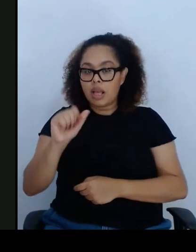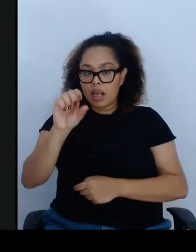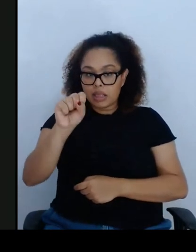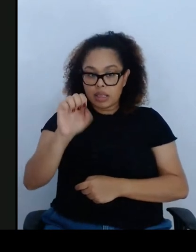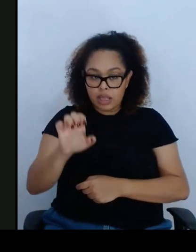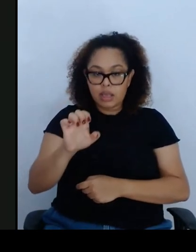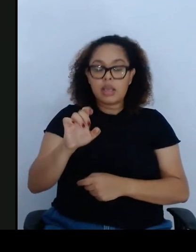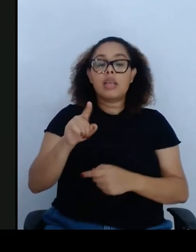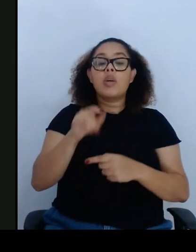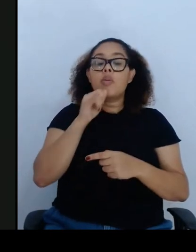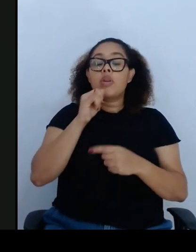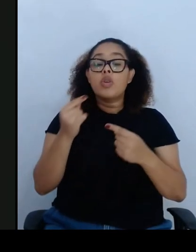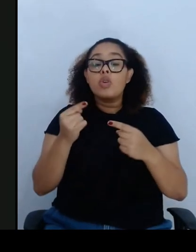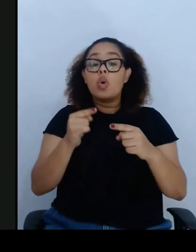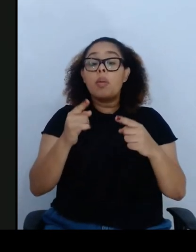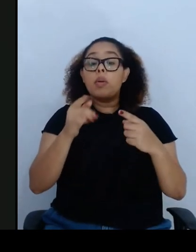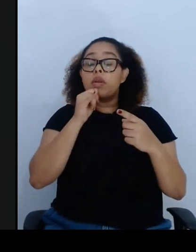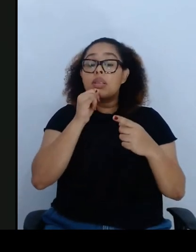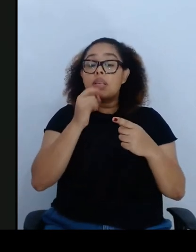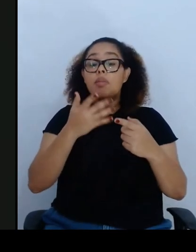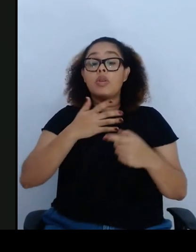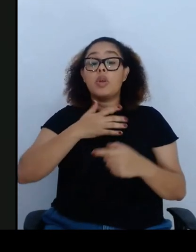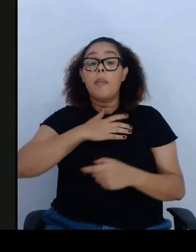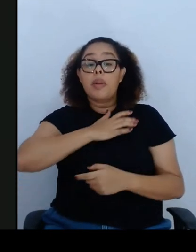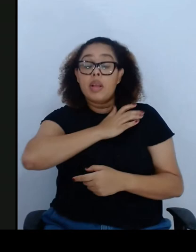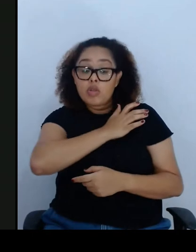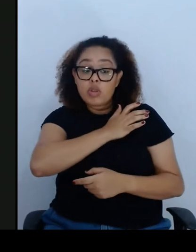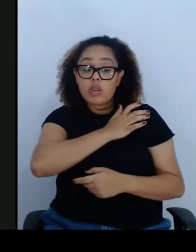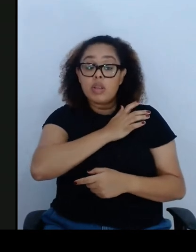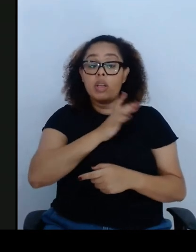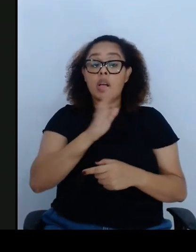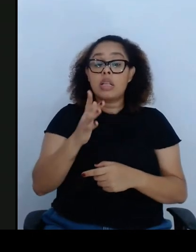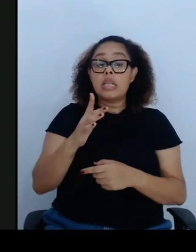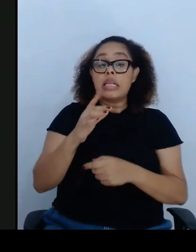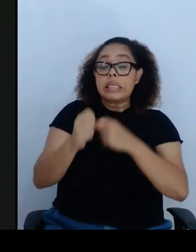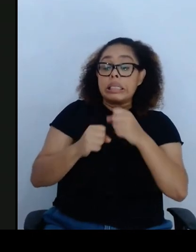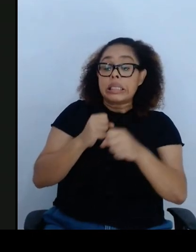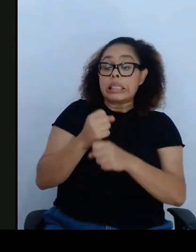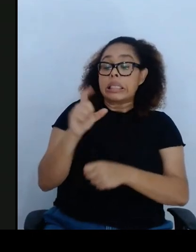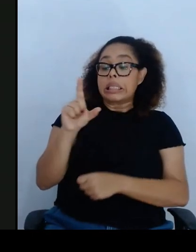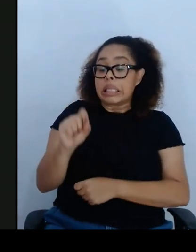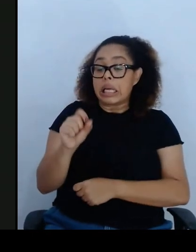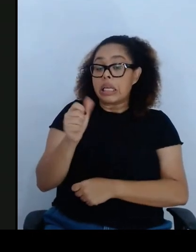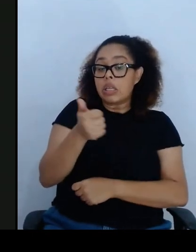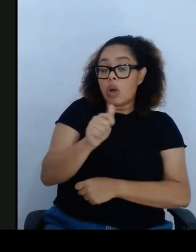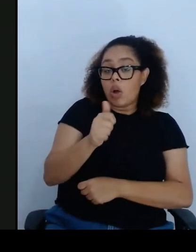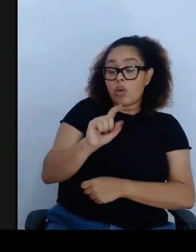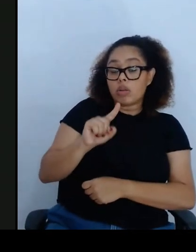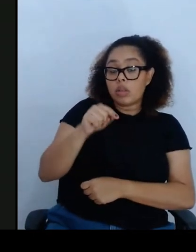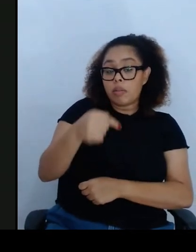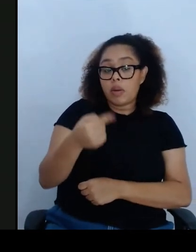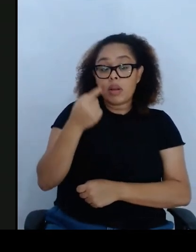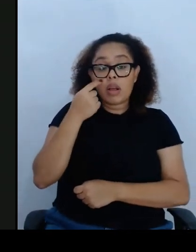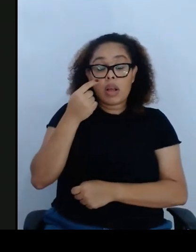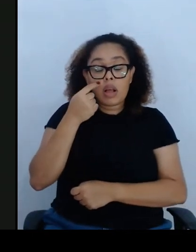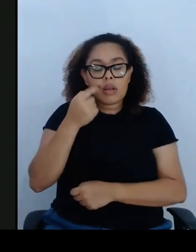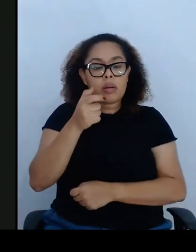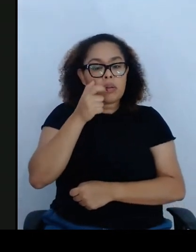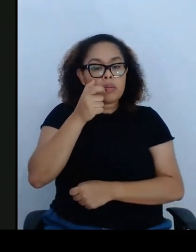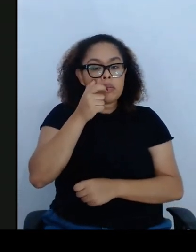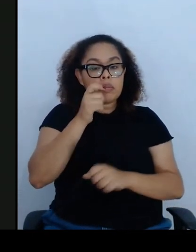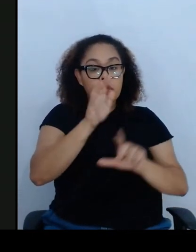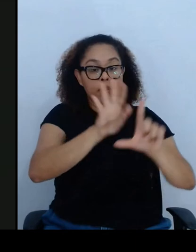das atividades homossexuais 10 ou 11 anos depois eu acho interessante analisar essa pintura